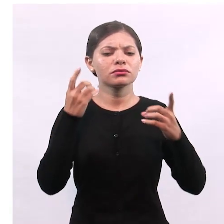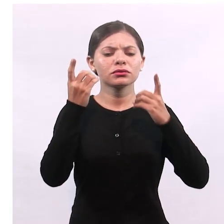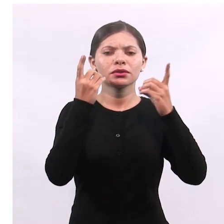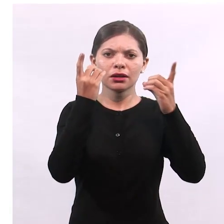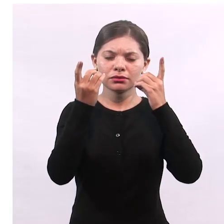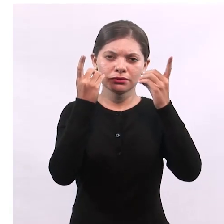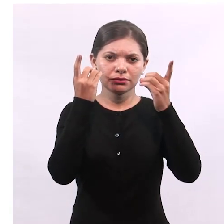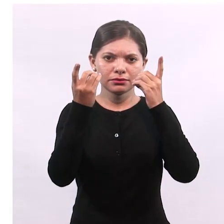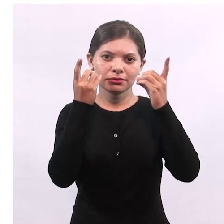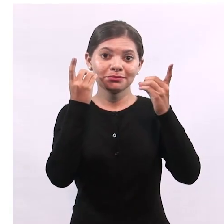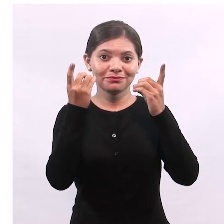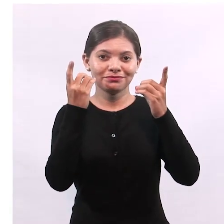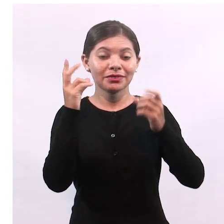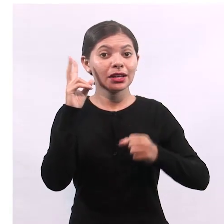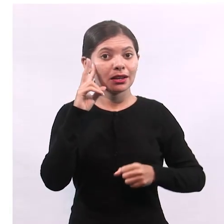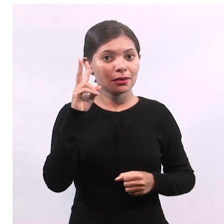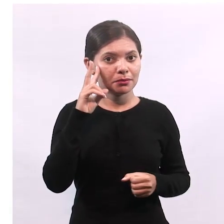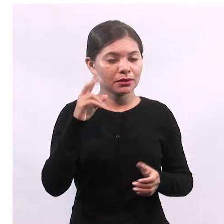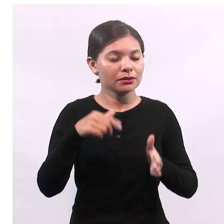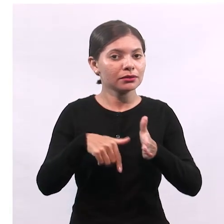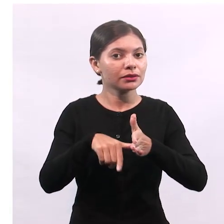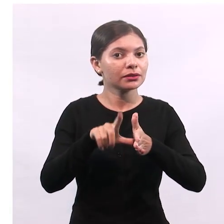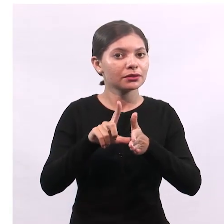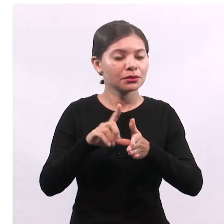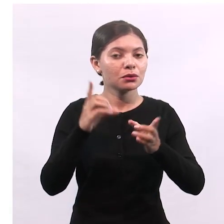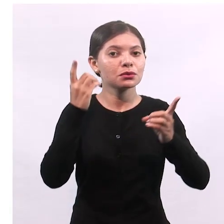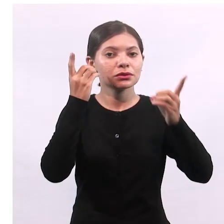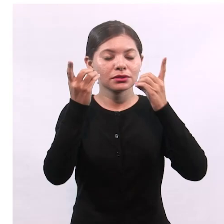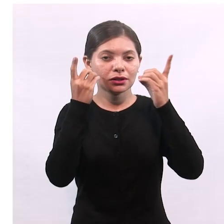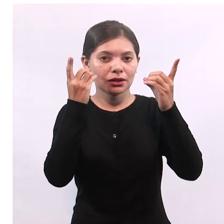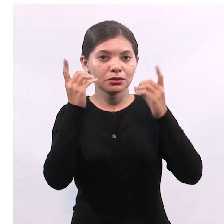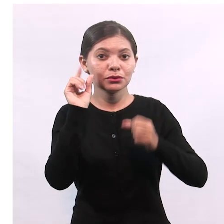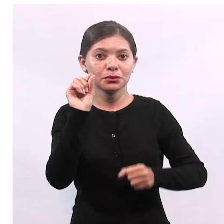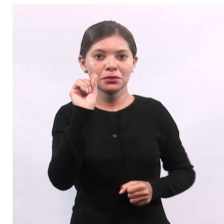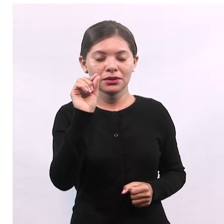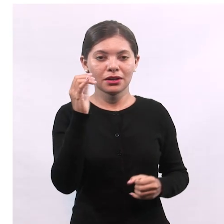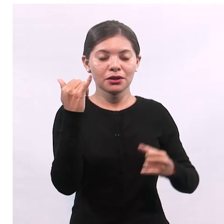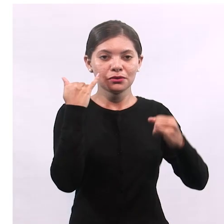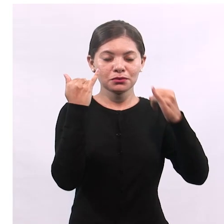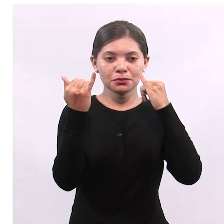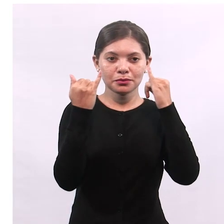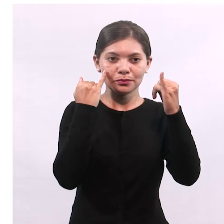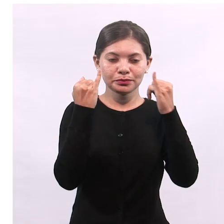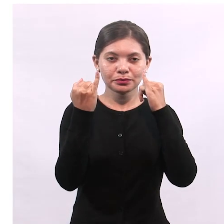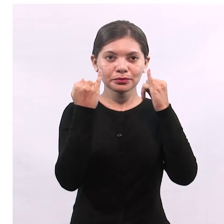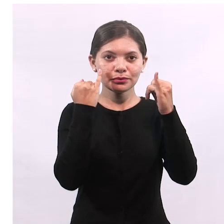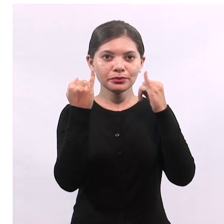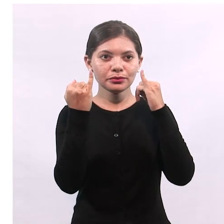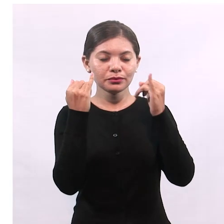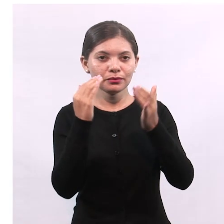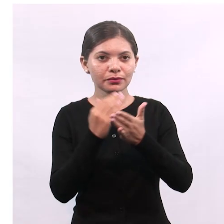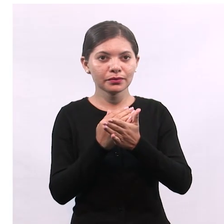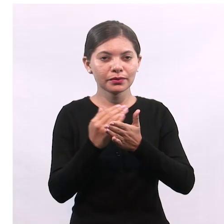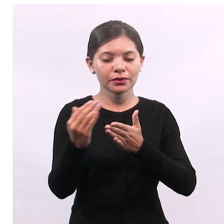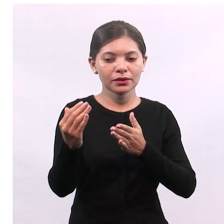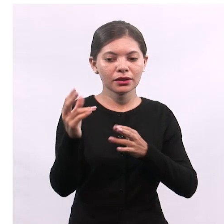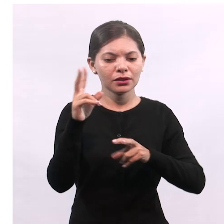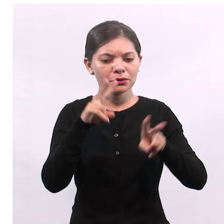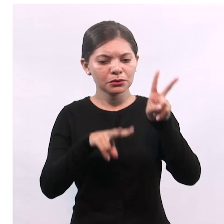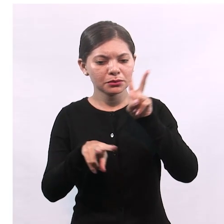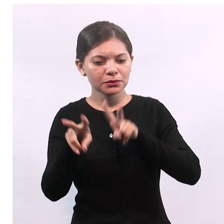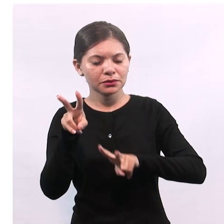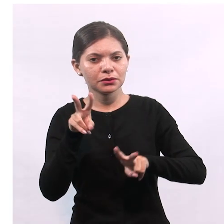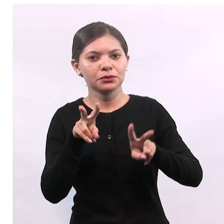aí reforçando que a gente na aula anterior os dados consiste em informações obtidas a partir de observações